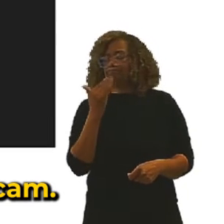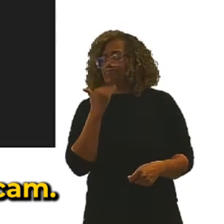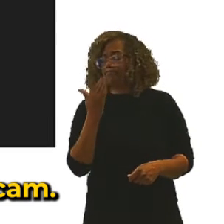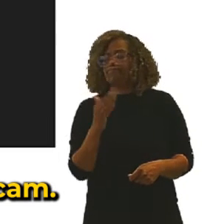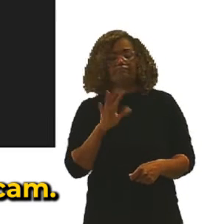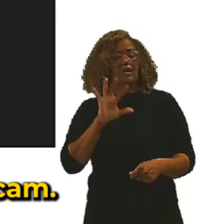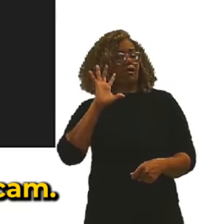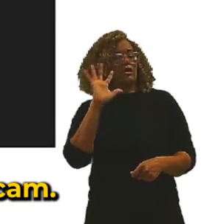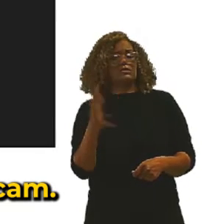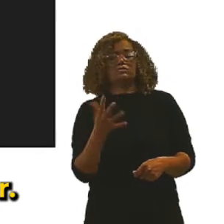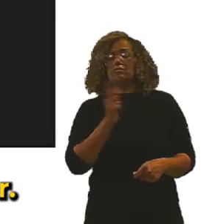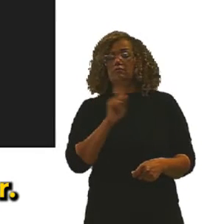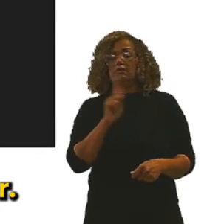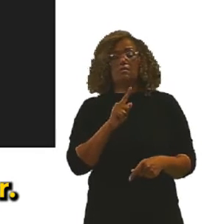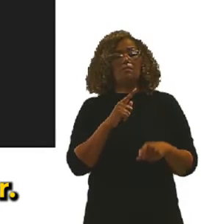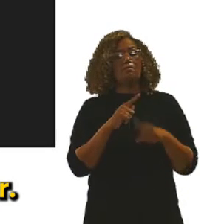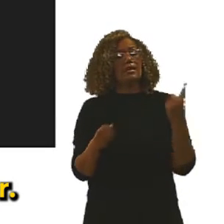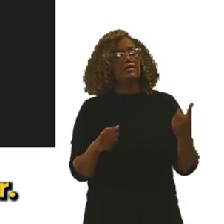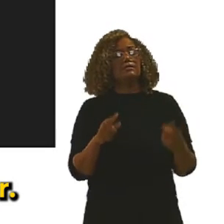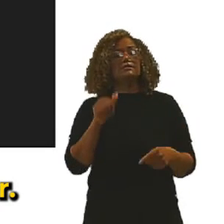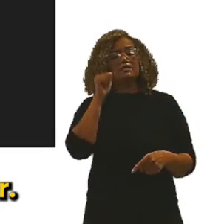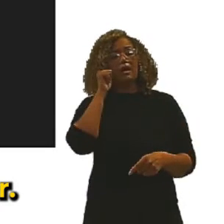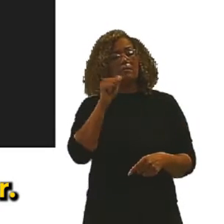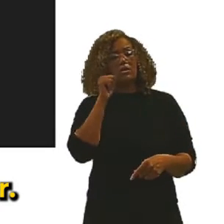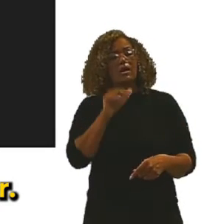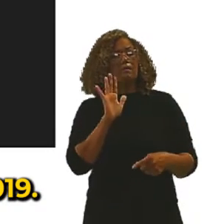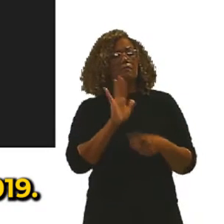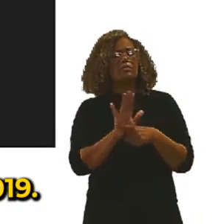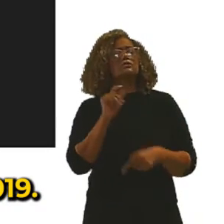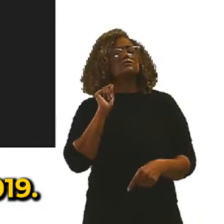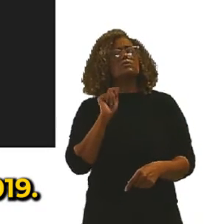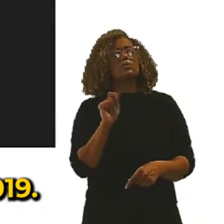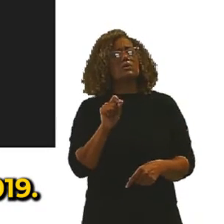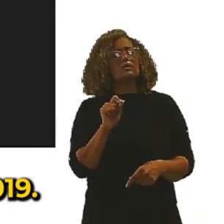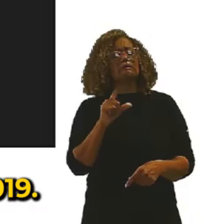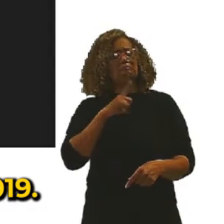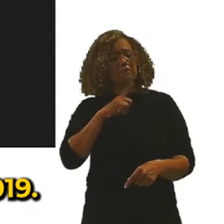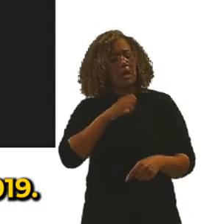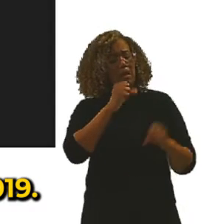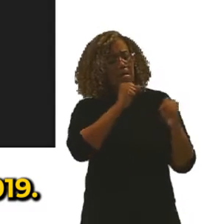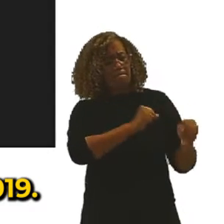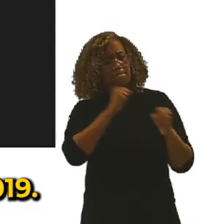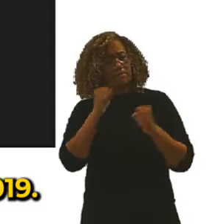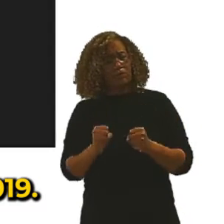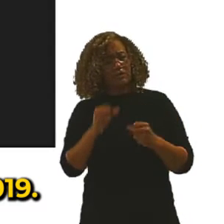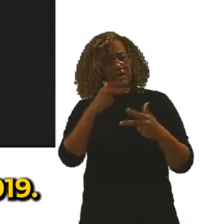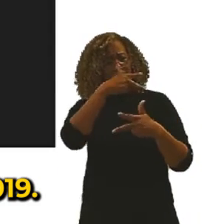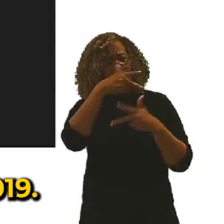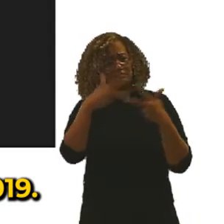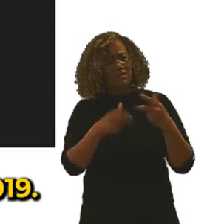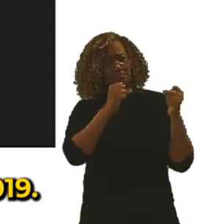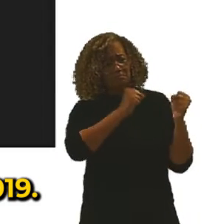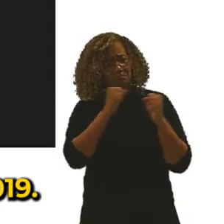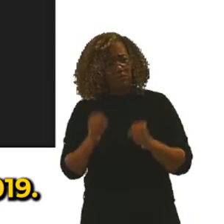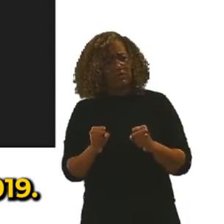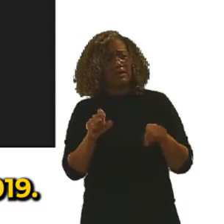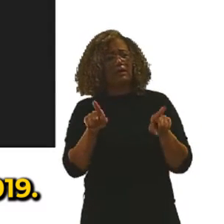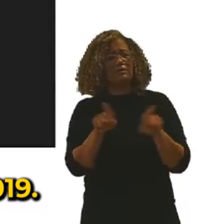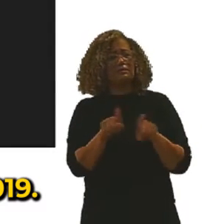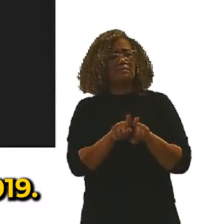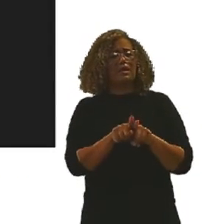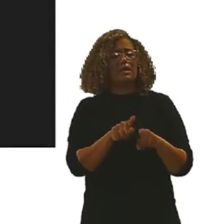O que as mulheres mais buscam, e isso foi revelado numa pesquisa do poder, atuação do Poder Judiciário, que foi feita pelo IPEA e pelo